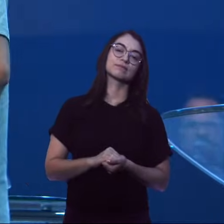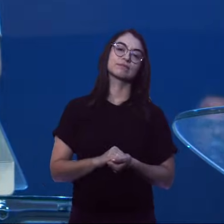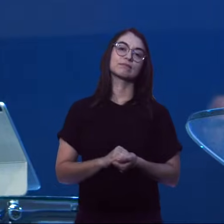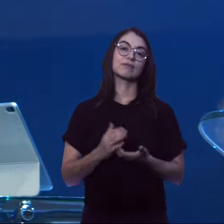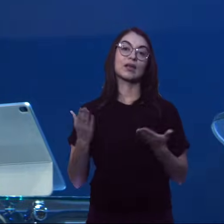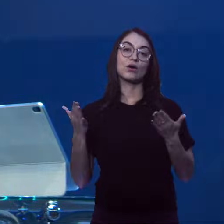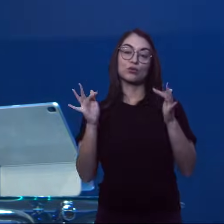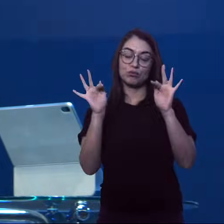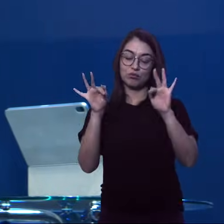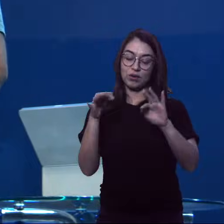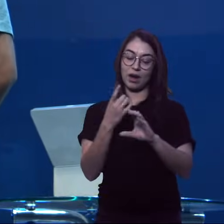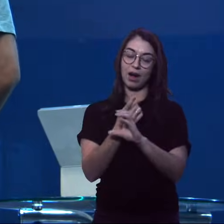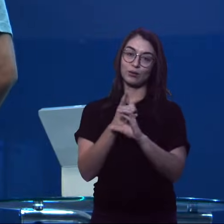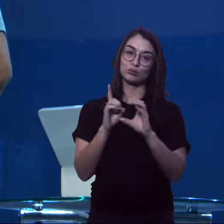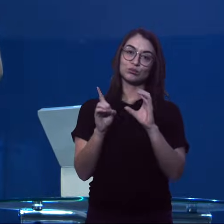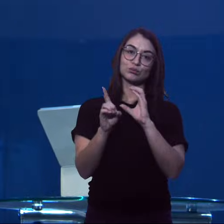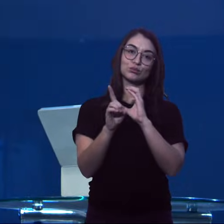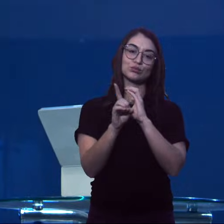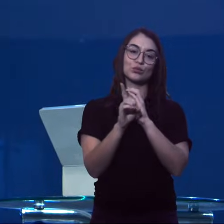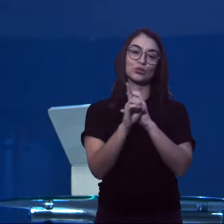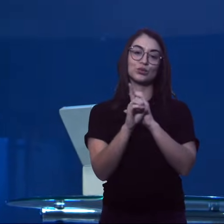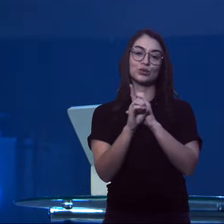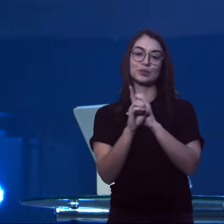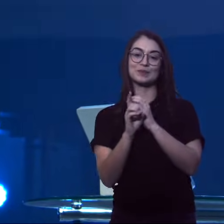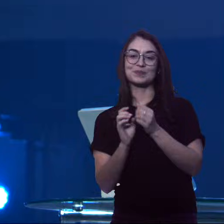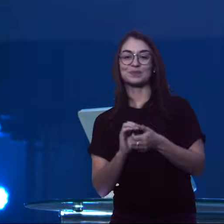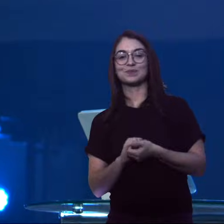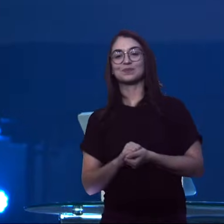encerrar esse culto.